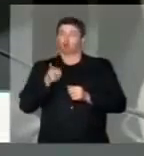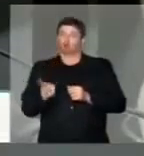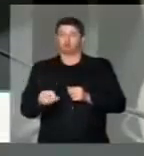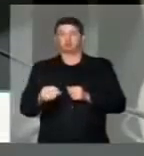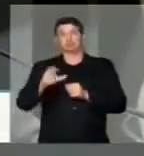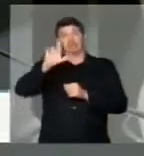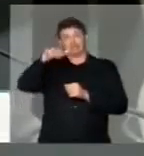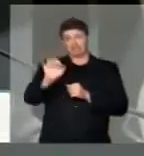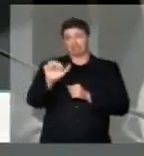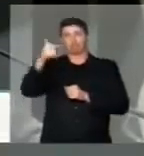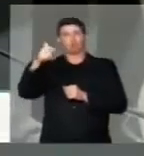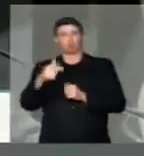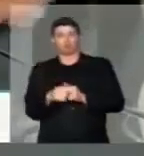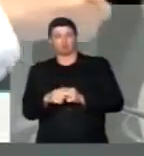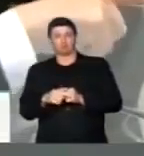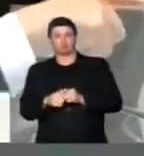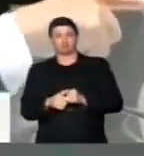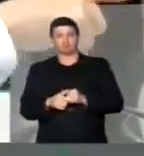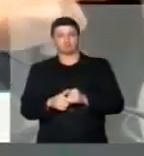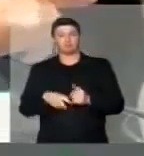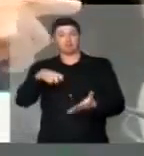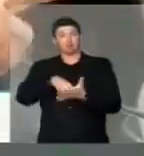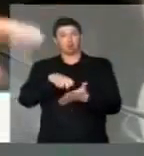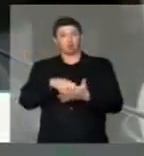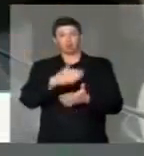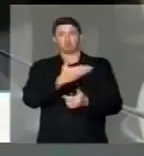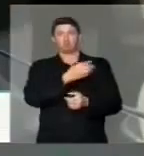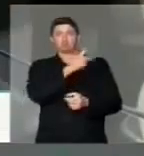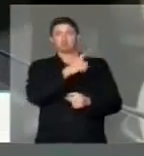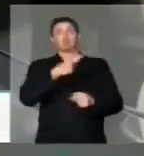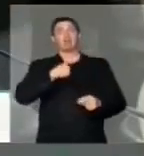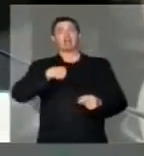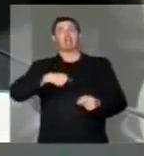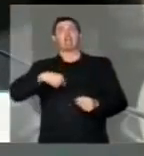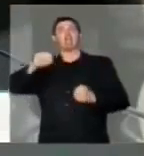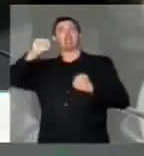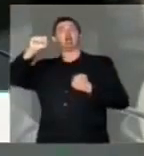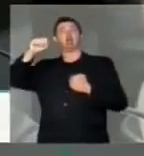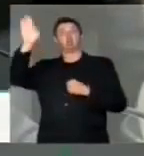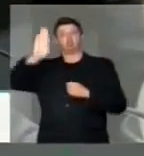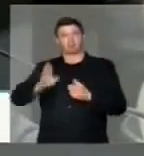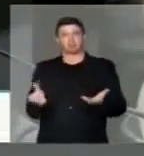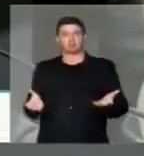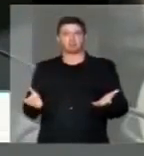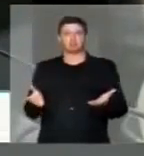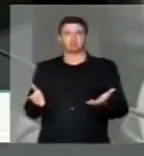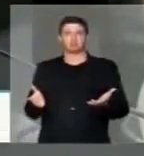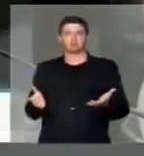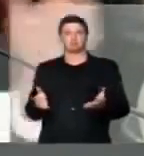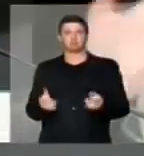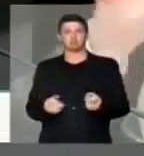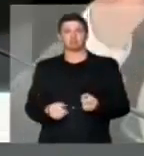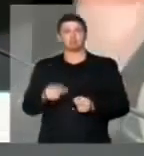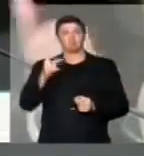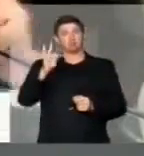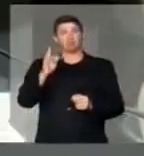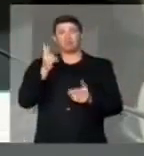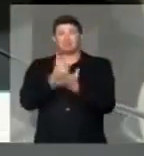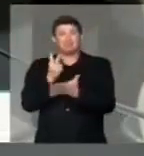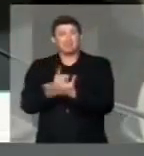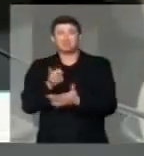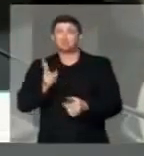E esta peça cínica é não reconhecer o relatório do deputado Jovair Arantes como um relatório que mostra